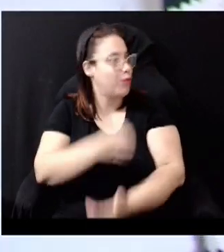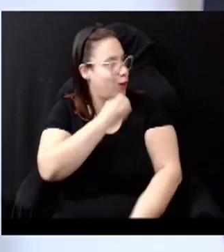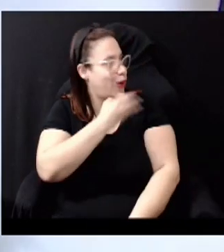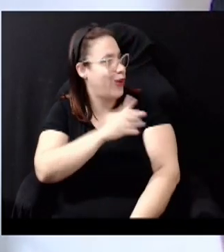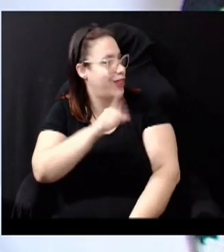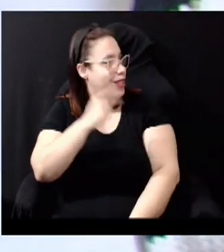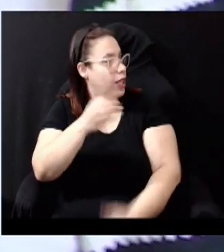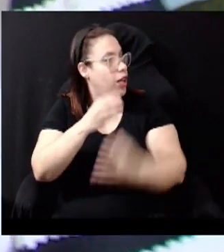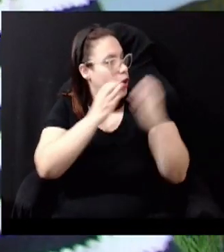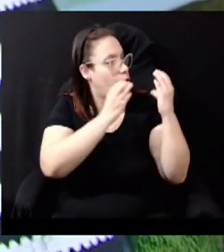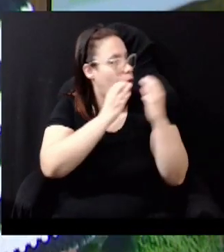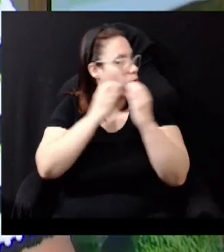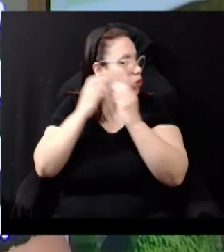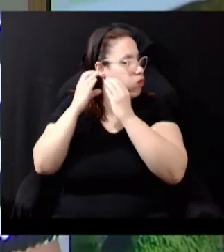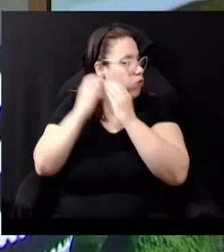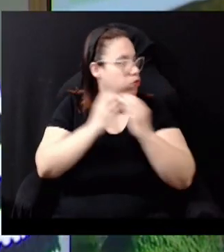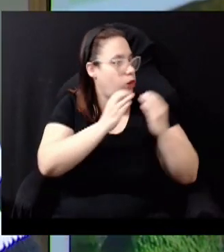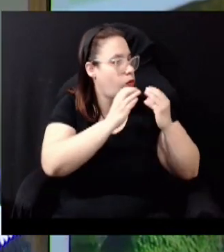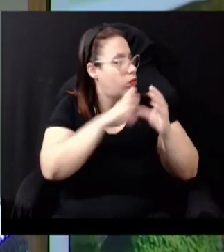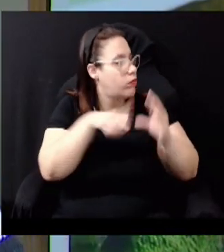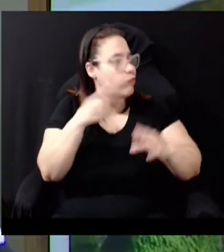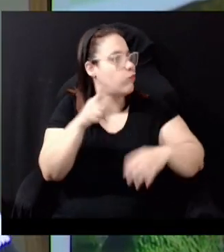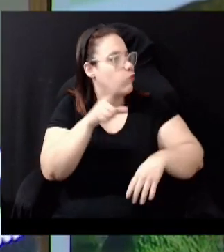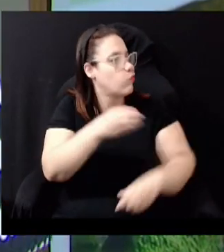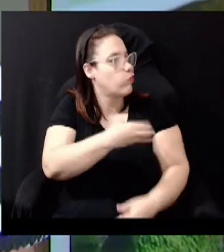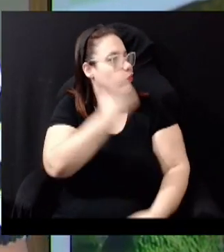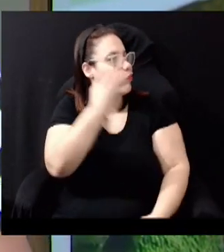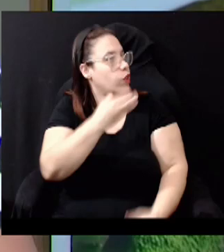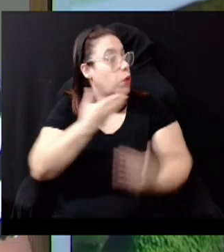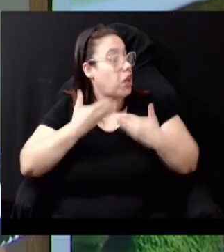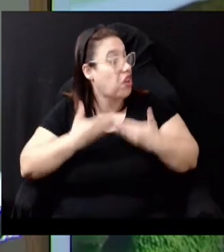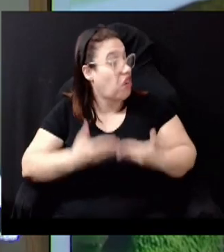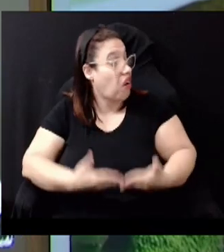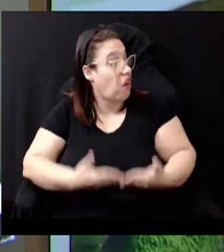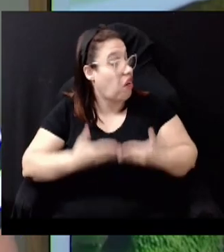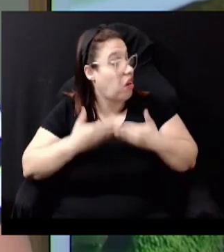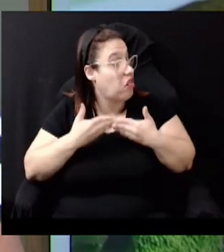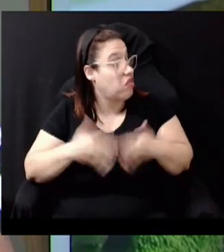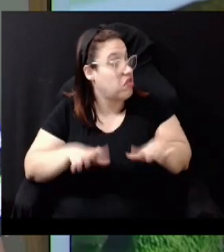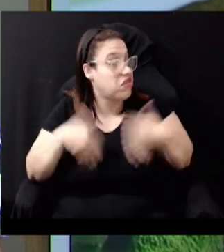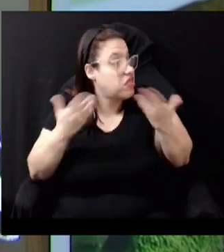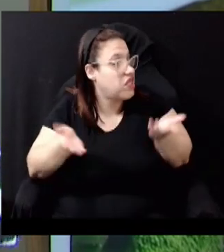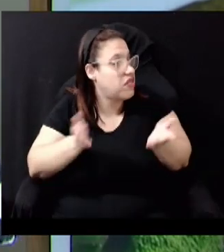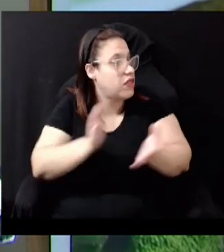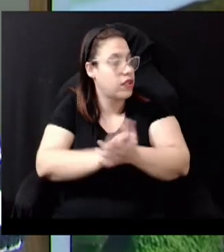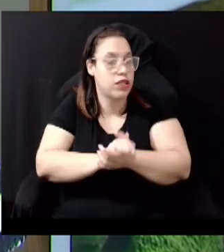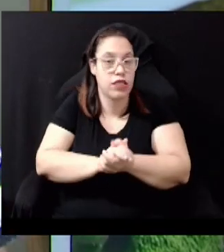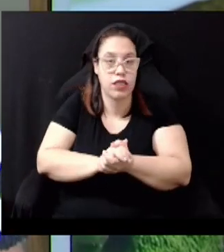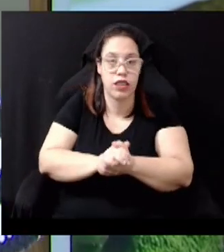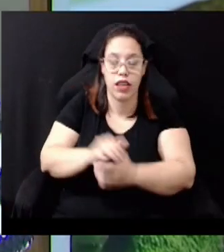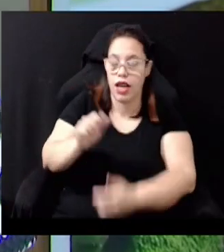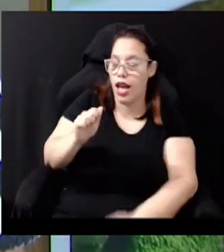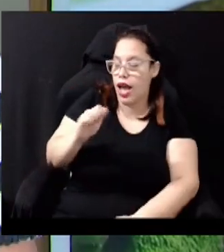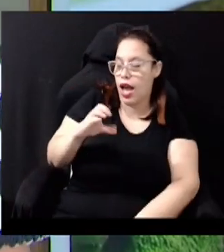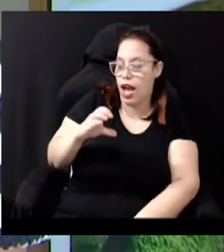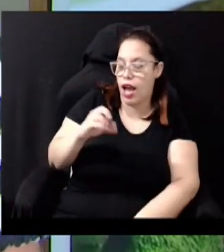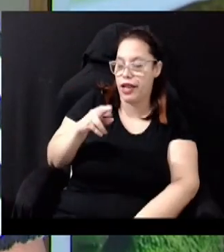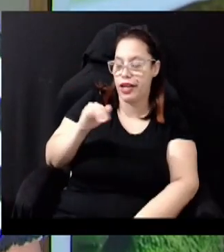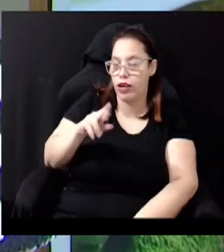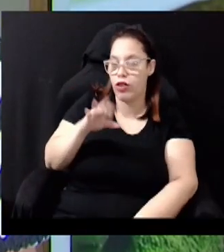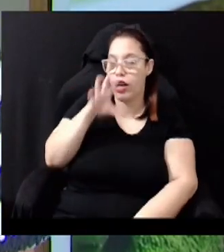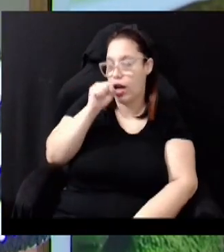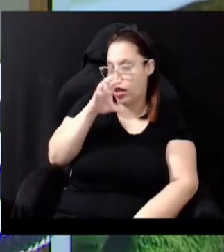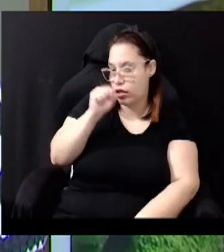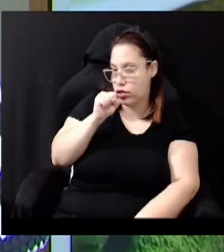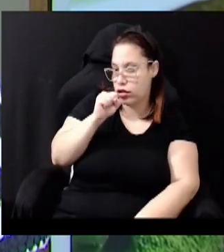melancia, quais outras frutas que são mais leves, né? Enfim. Temos acerola, temos laranja, né? Uma